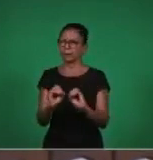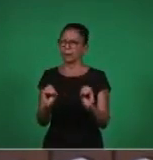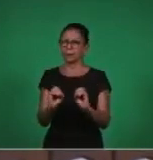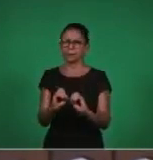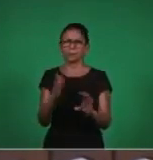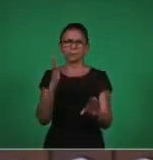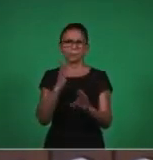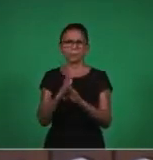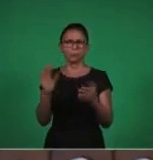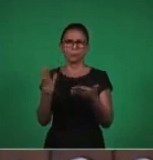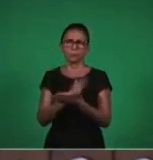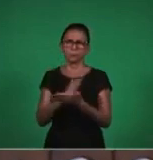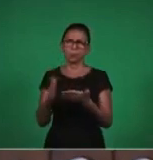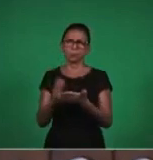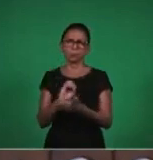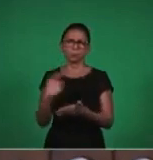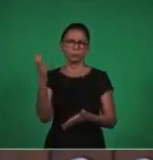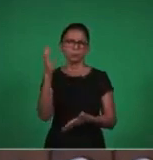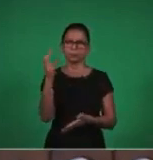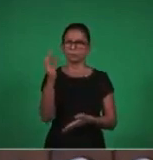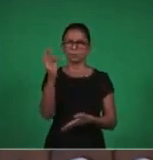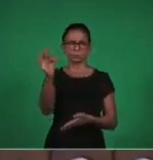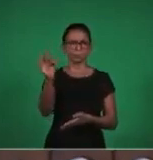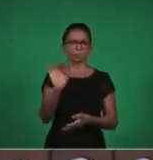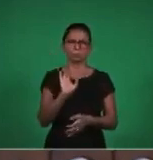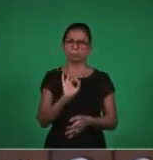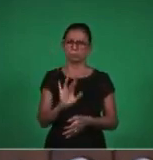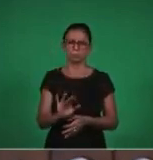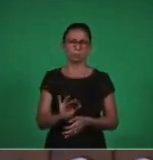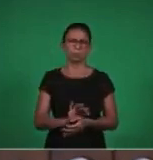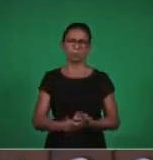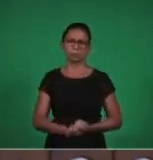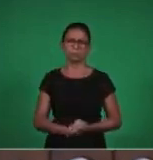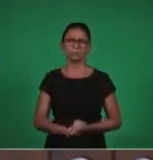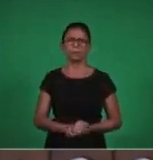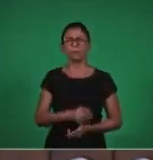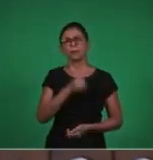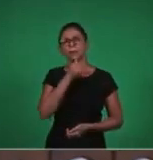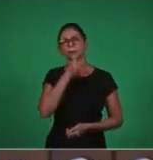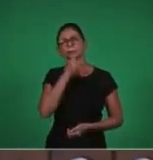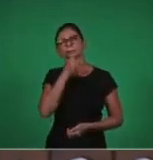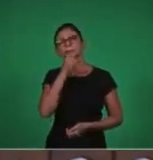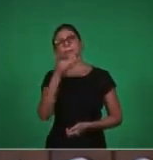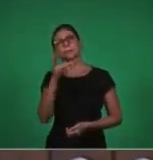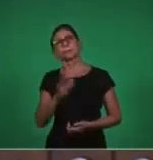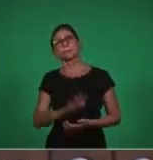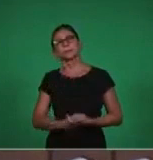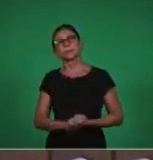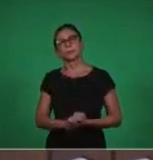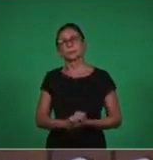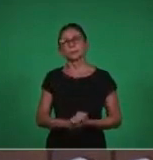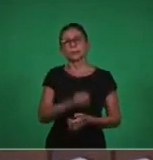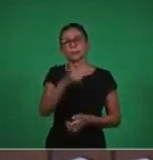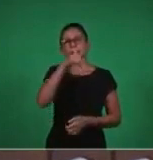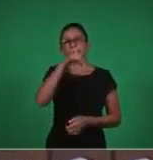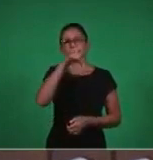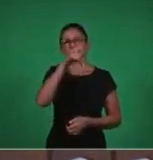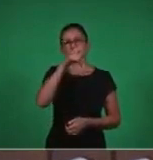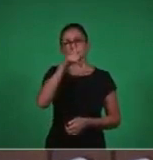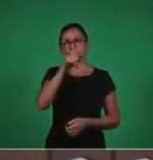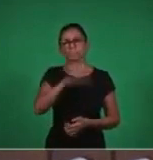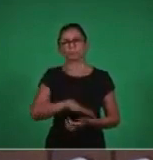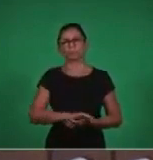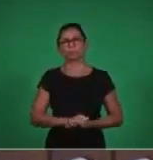aqui dentro. É, vamos dizer, o fenômeno da conservação da energia,